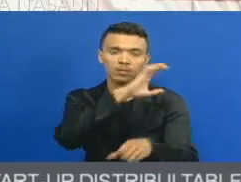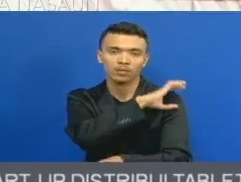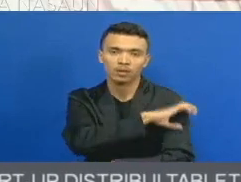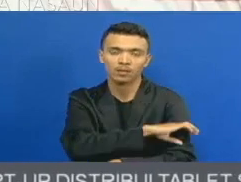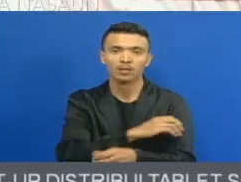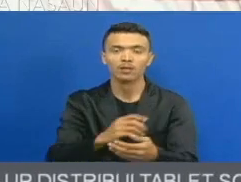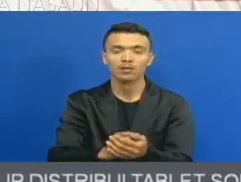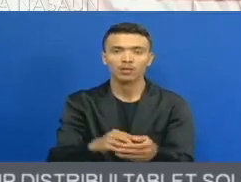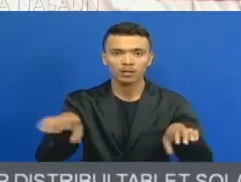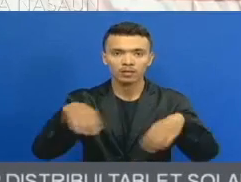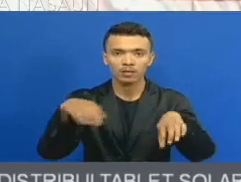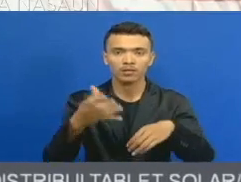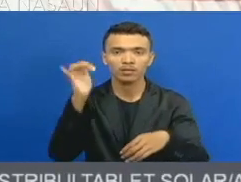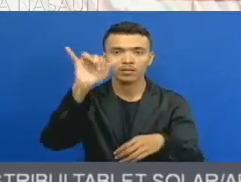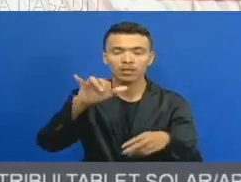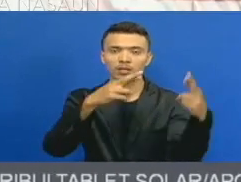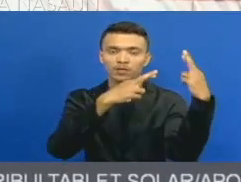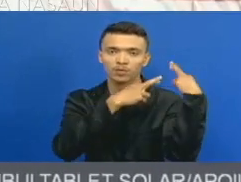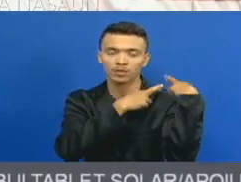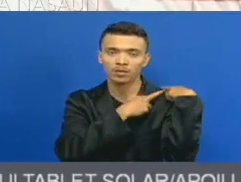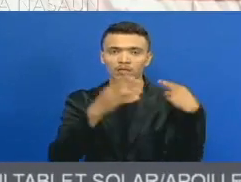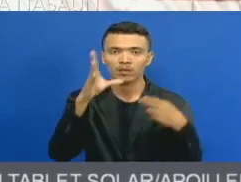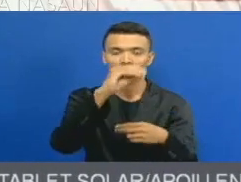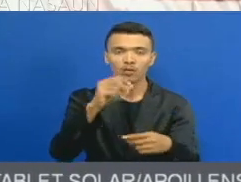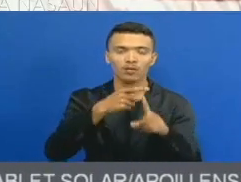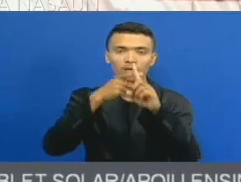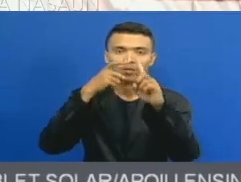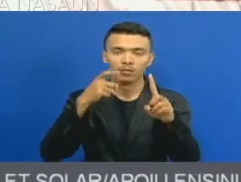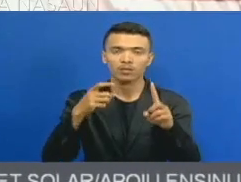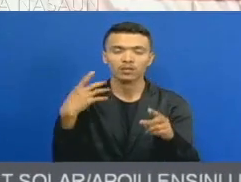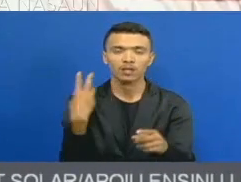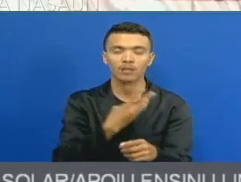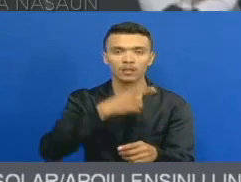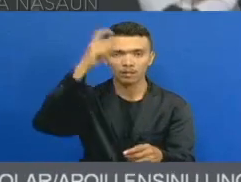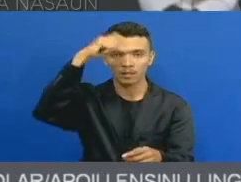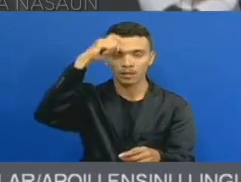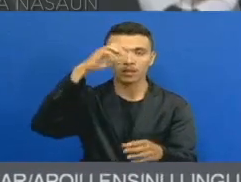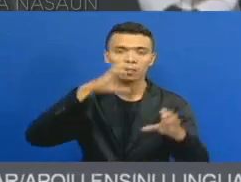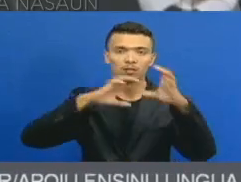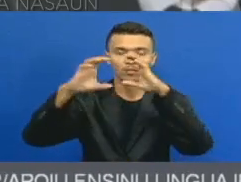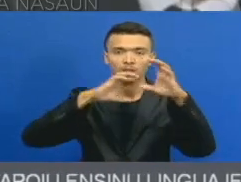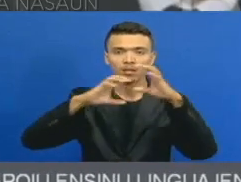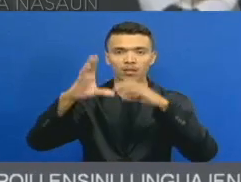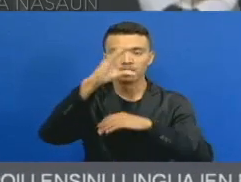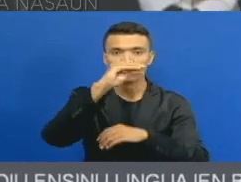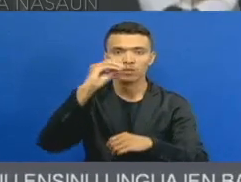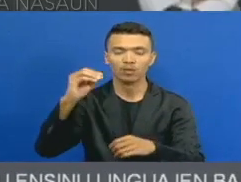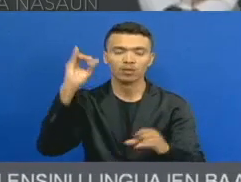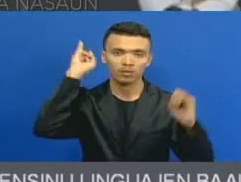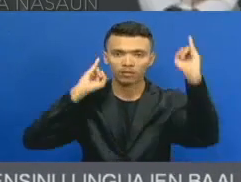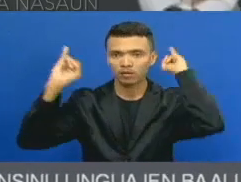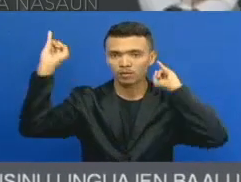onde desempenha sira ne papel no livro se melhora amini capacidade e a comunicação no